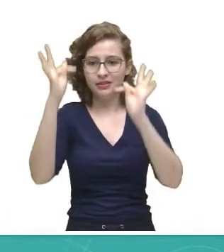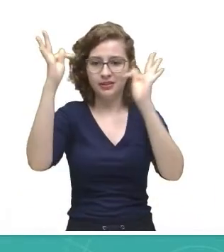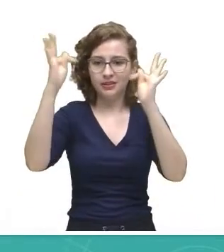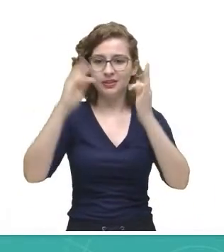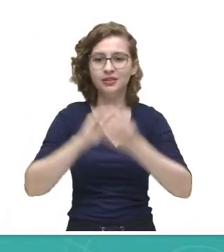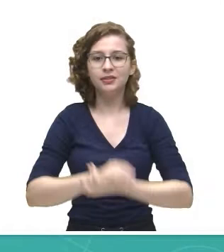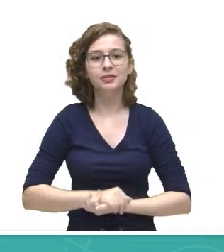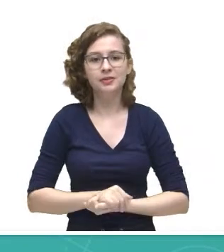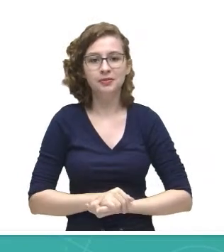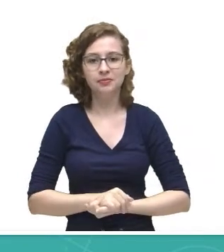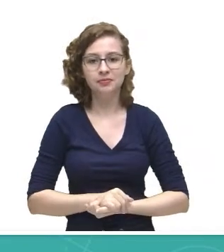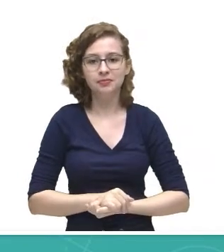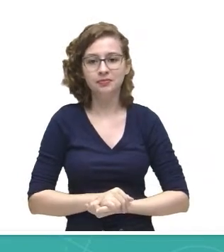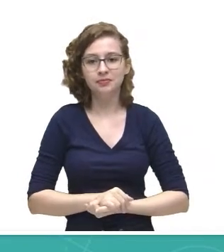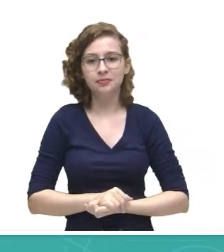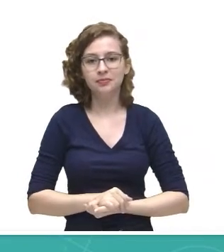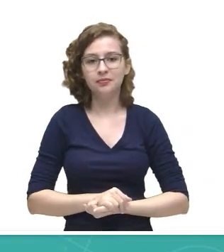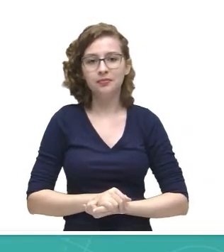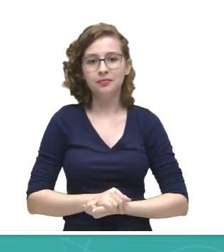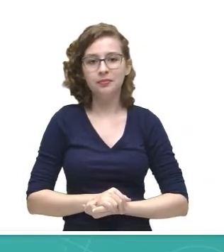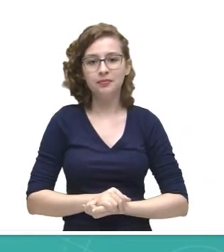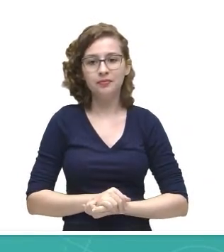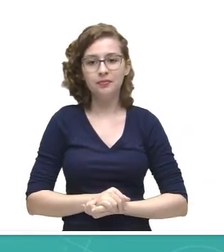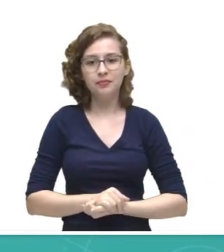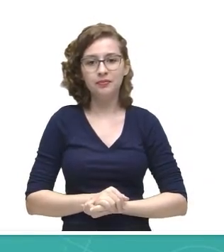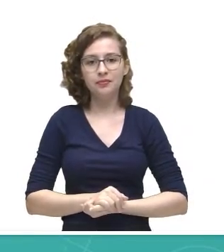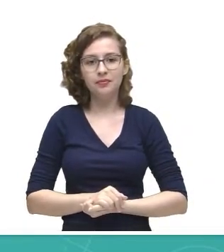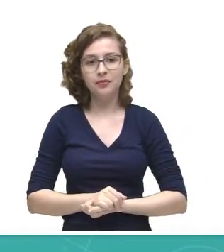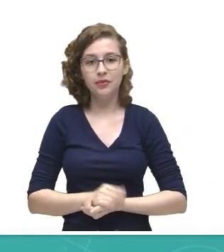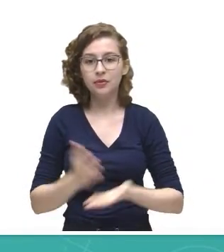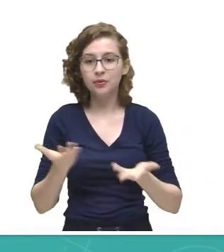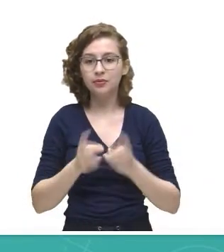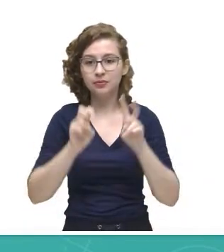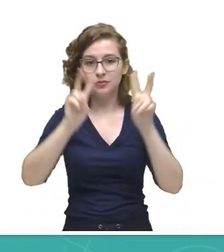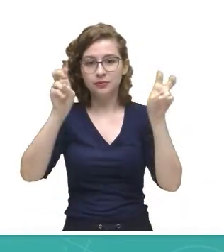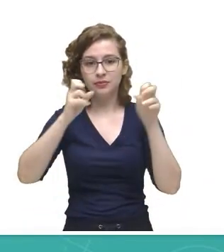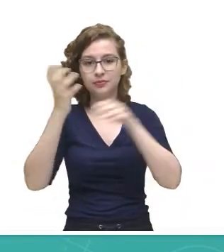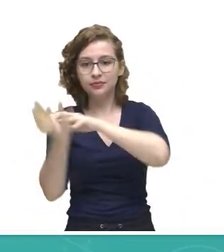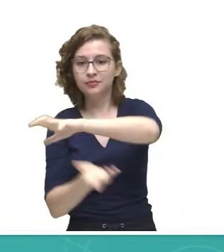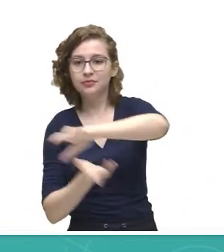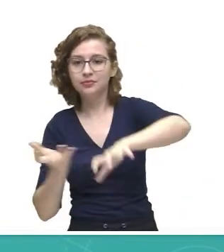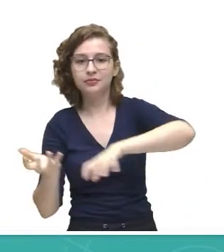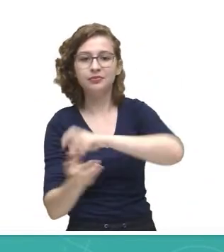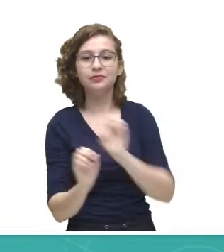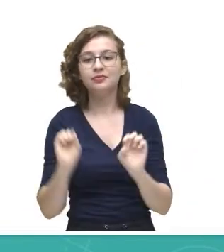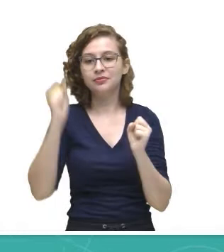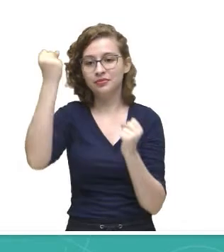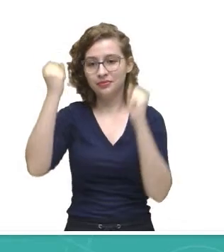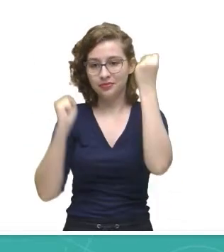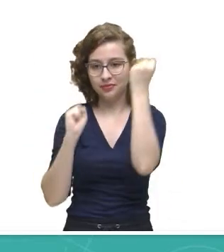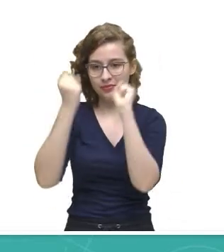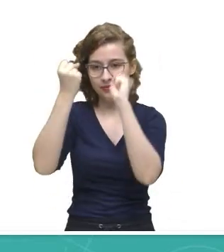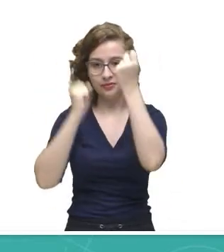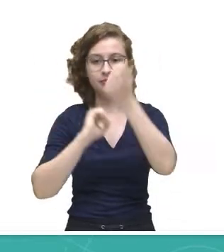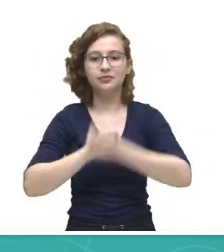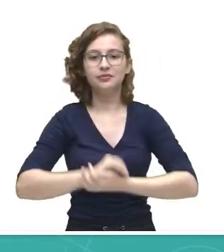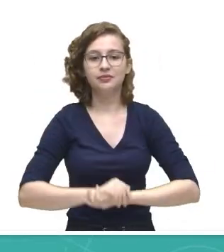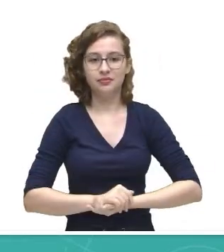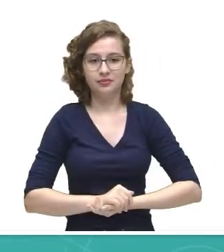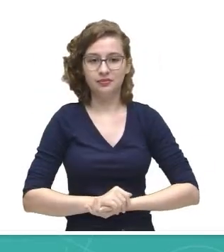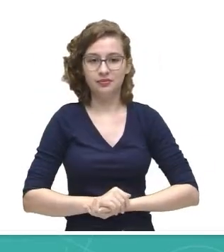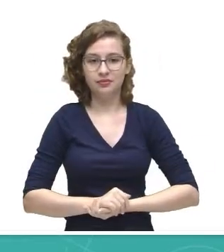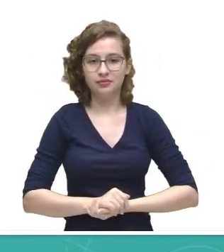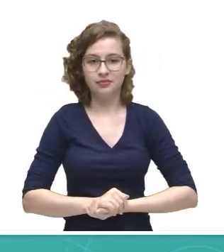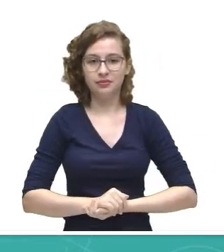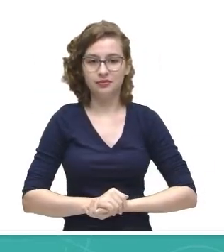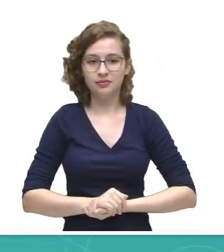Vamos lá ao nosso texto? Então, o nosso tema de hoje é a Revolução Industrial, política e sociedade na Inglaterra